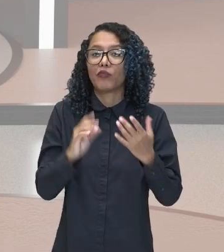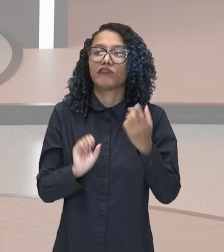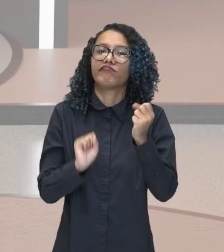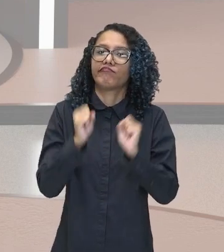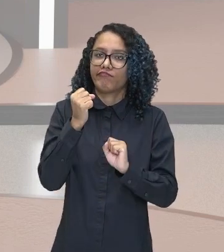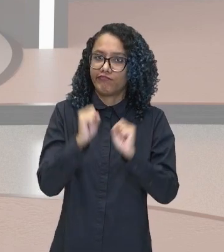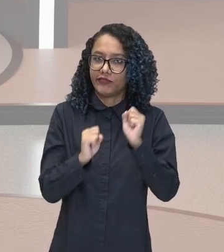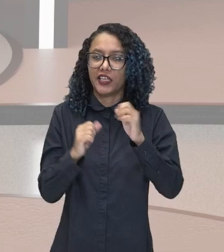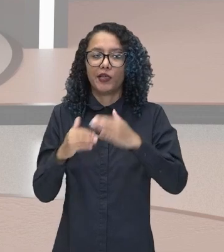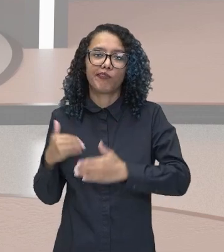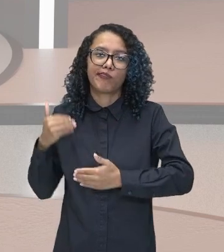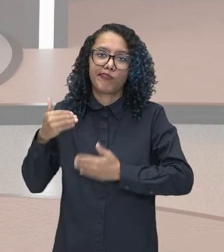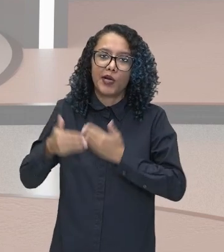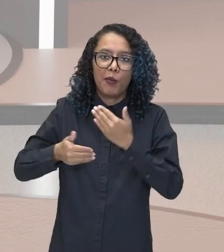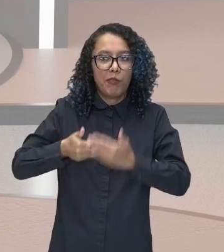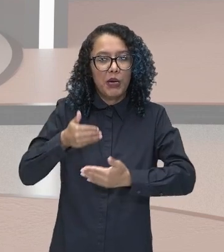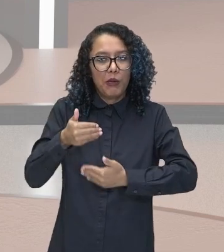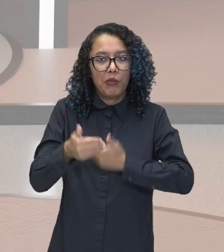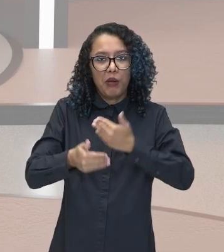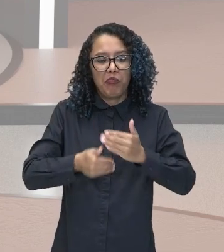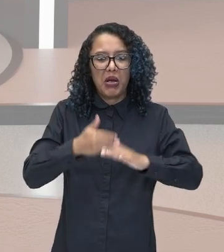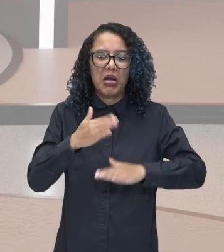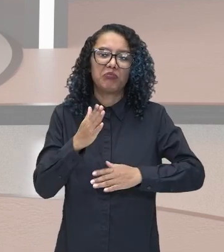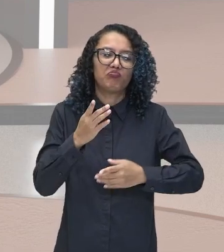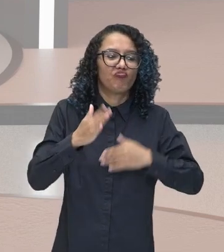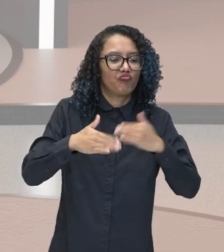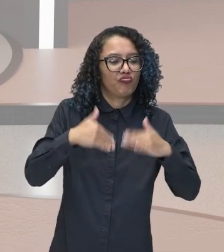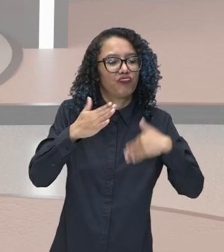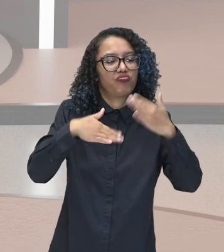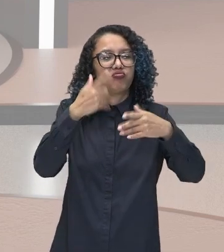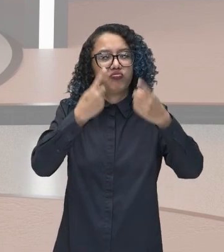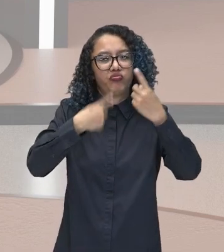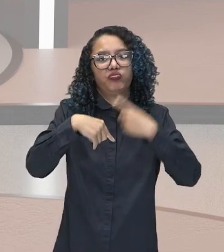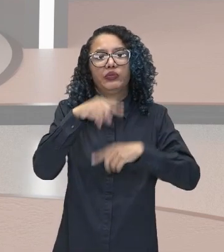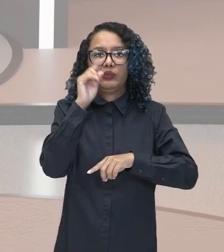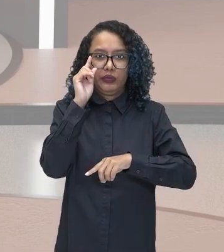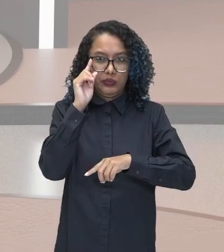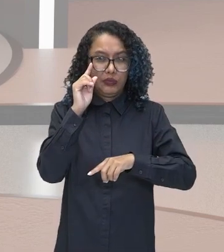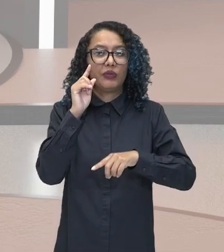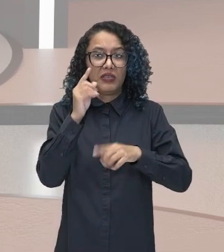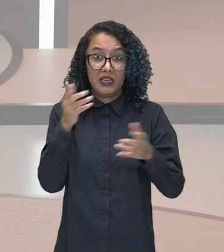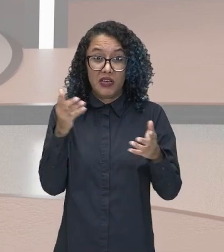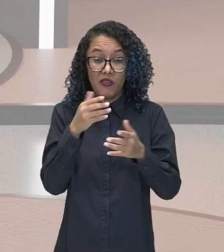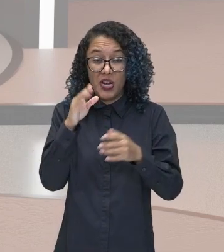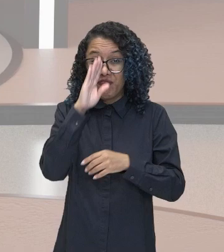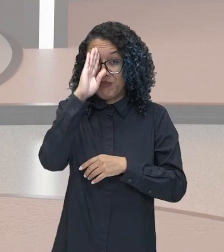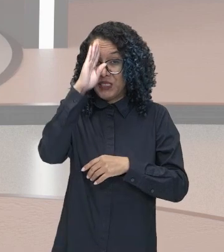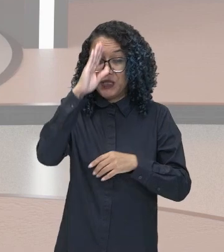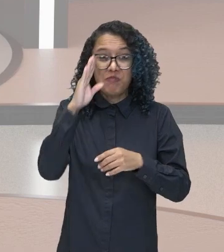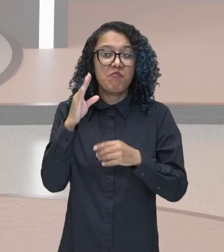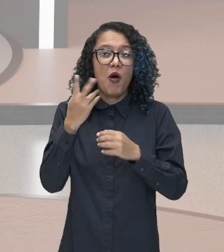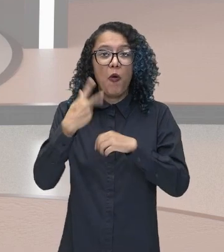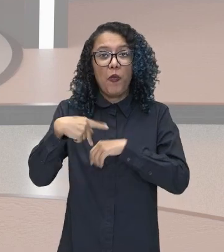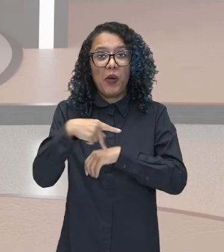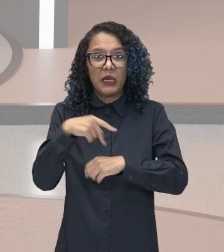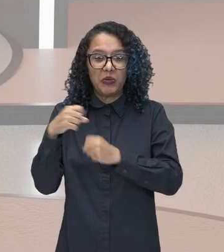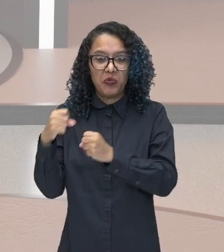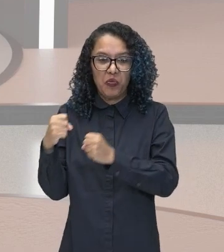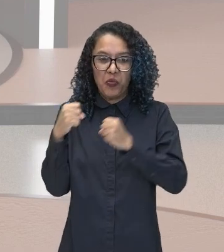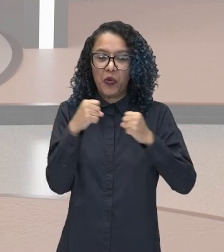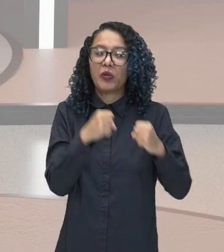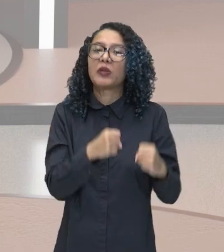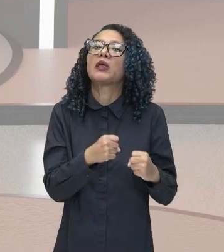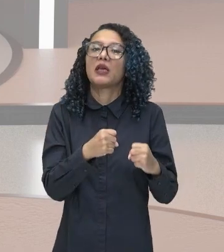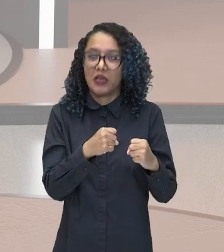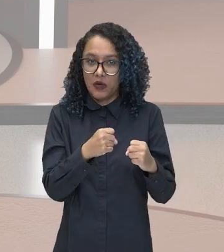se desenvolvendo cada vez mais, sendo uma das principais potências mundiais, que vai ser os